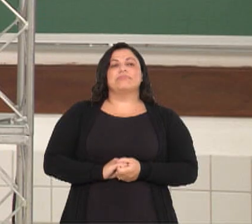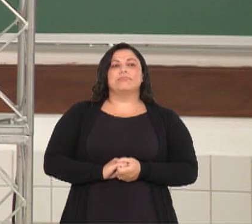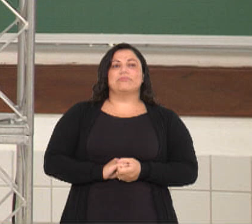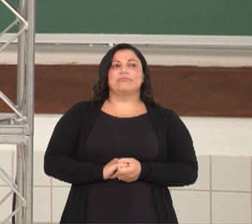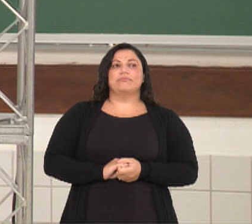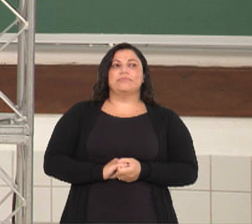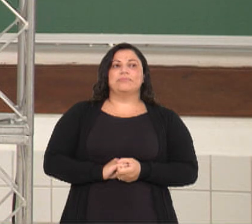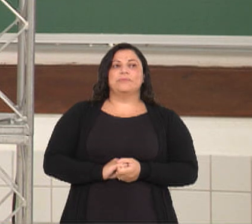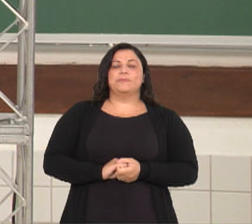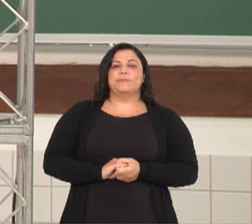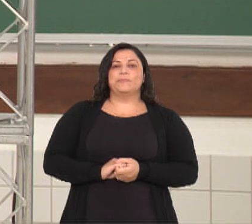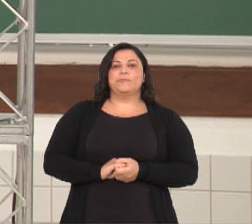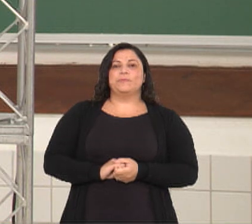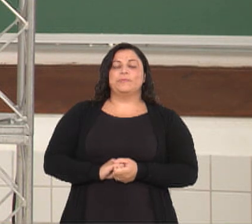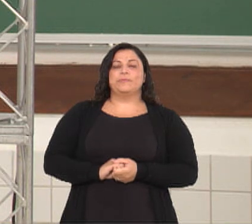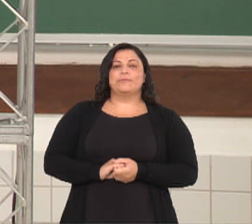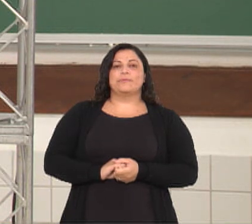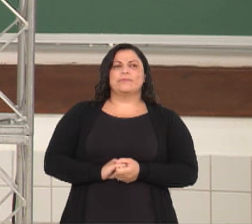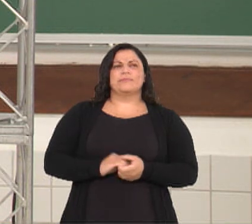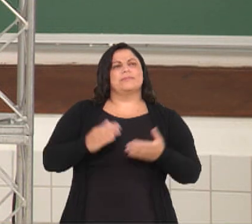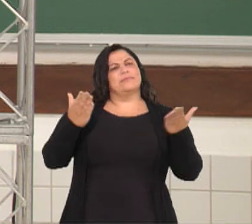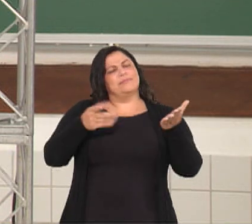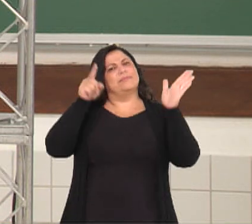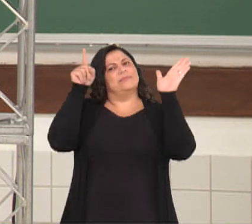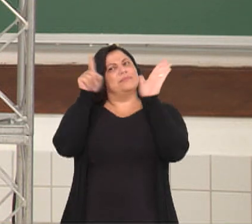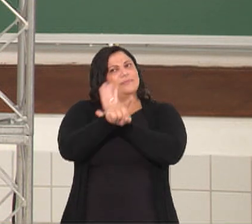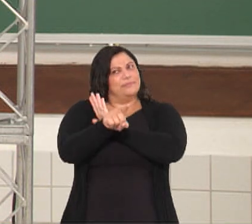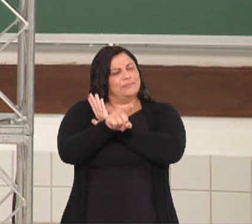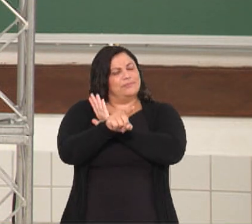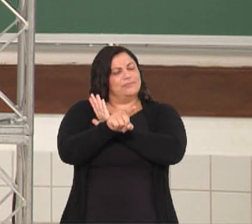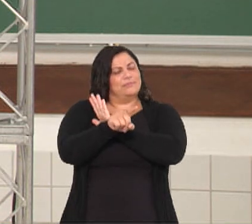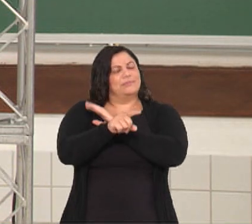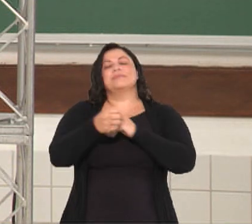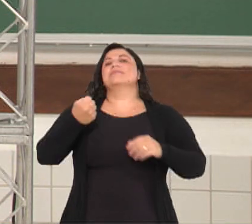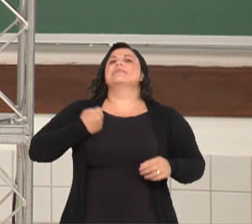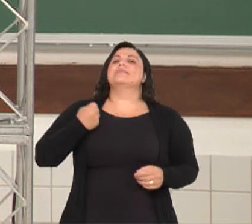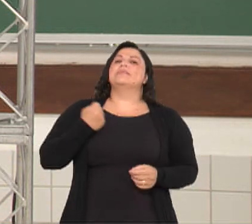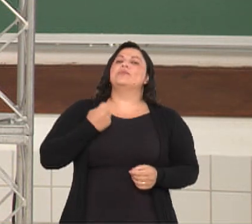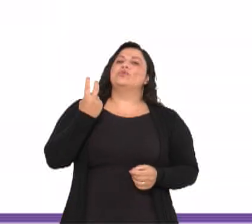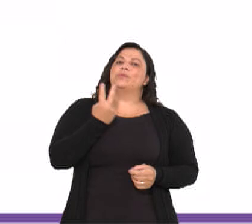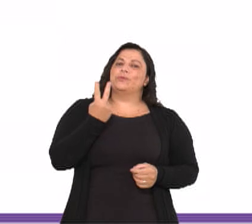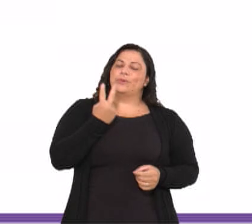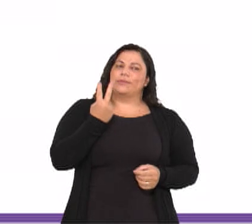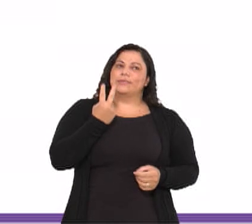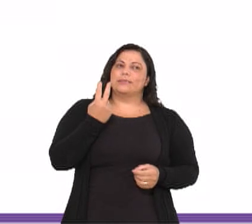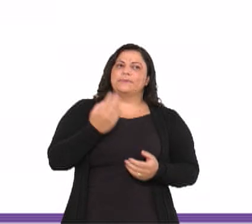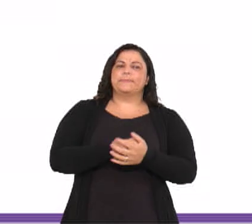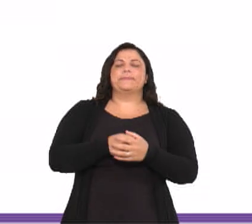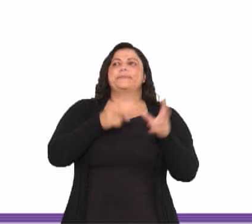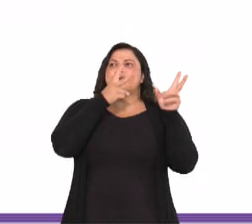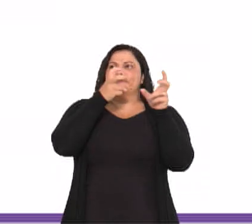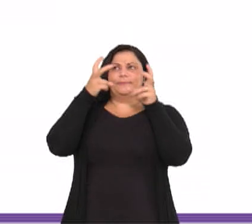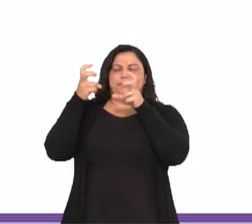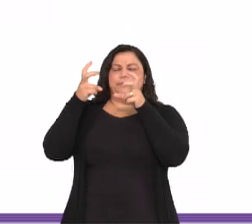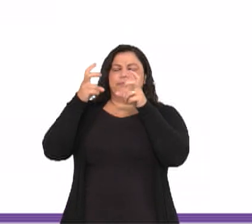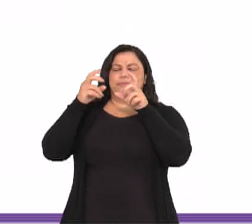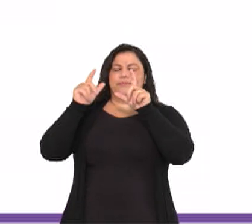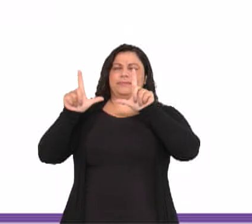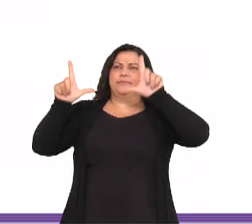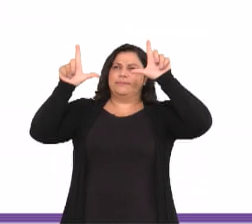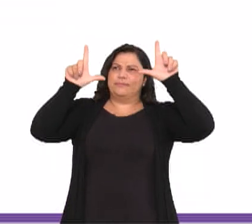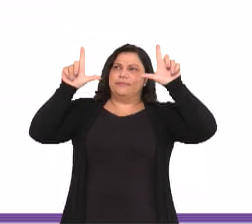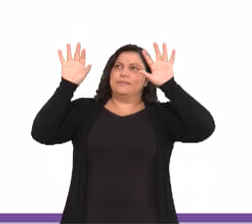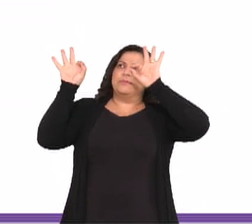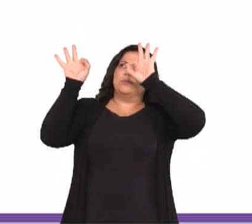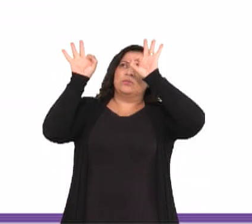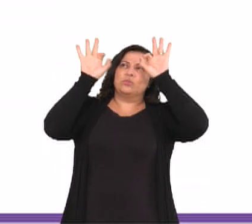Avançando para a próxima questão, que na verdade é um quiz. O quiz número 2. Observe a figura a seguir. Então